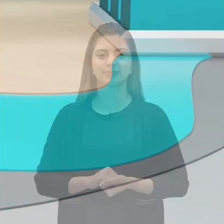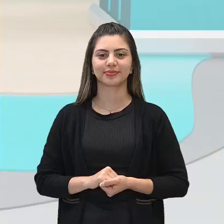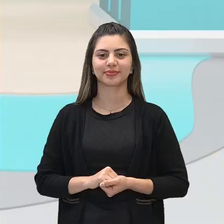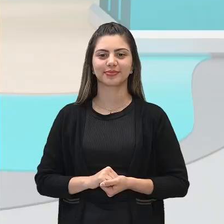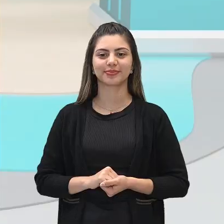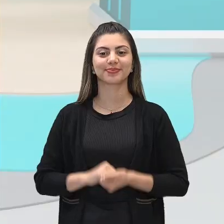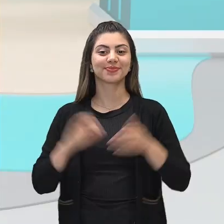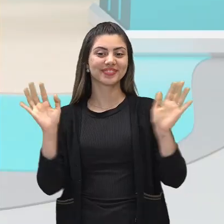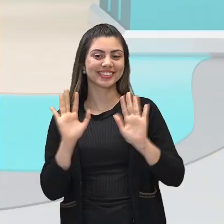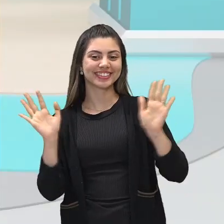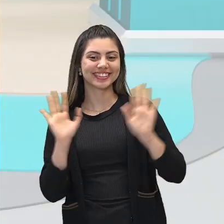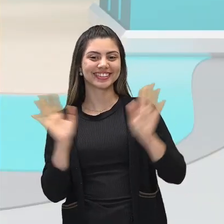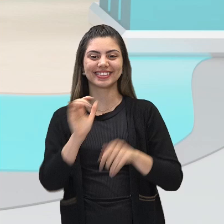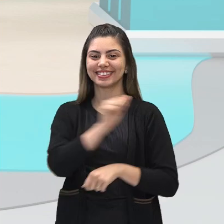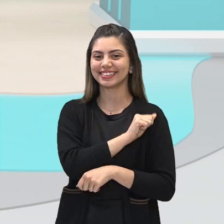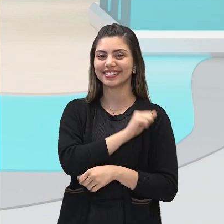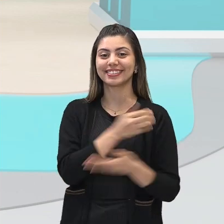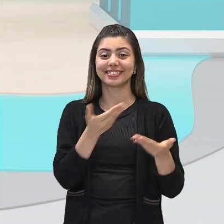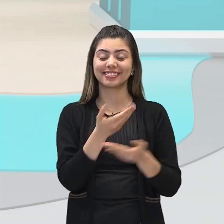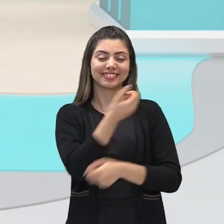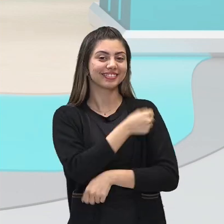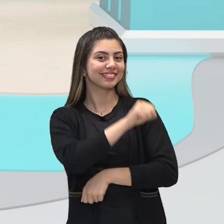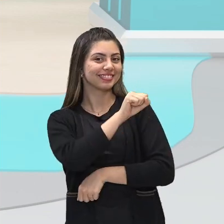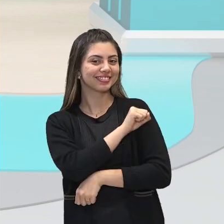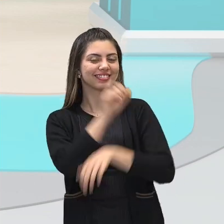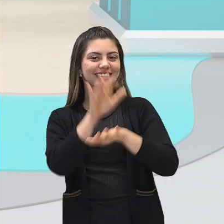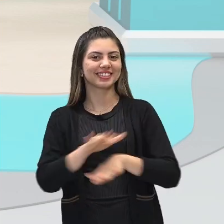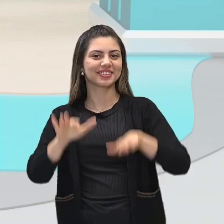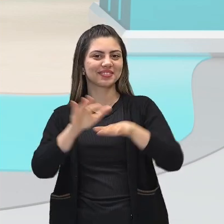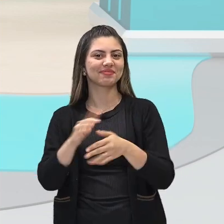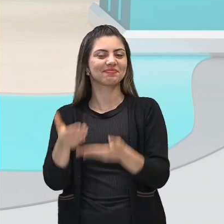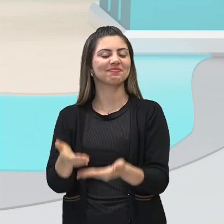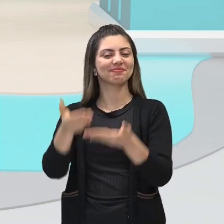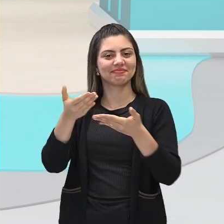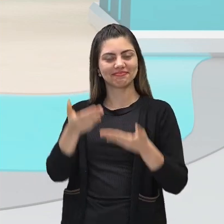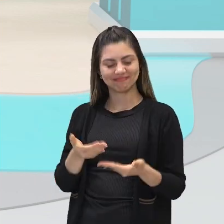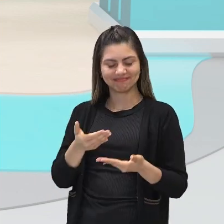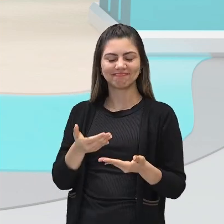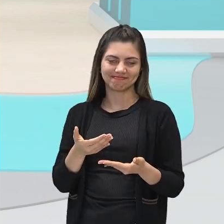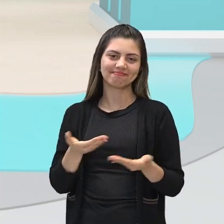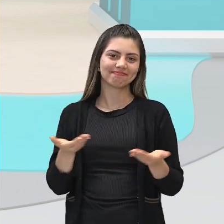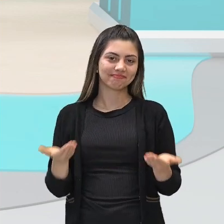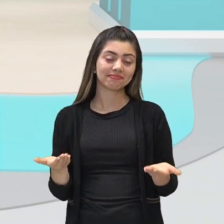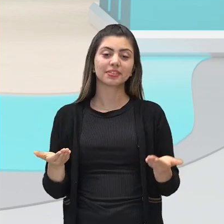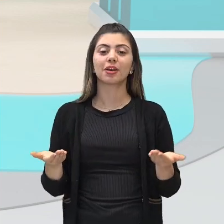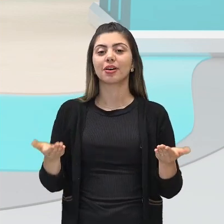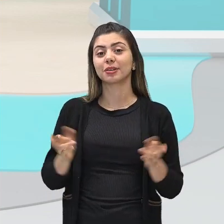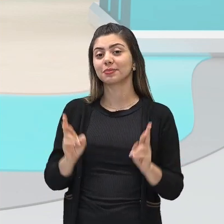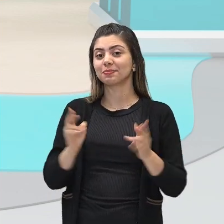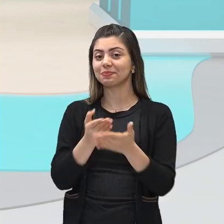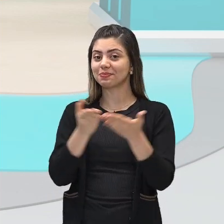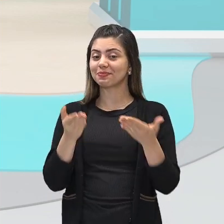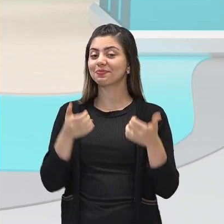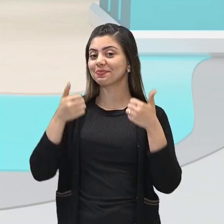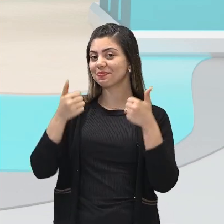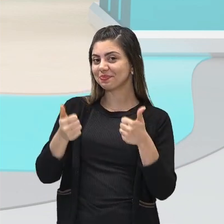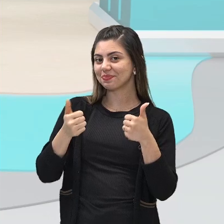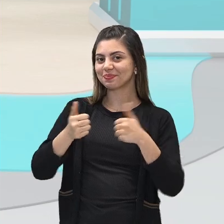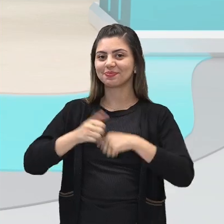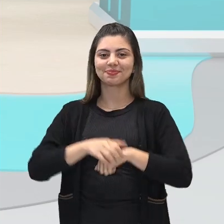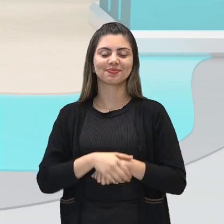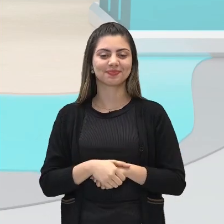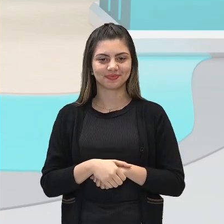Olá, queridos alunos do 8º ano, sejam todos bem-vindos. Espero que vocês